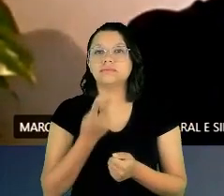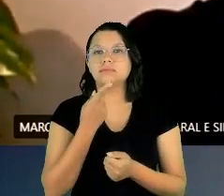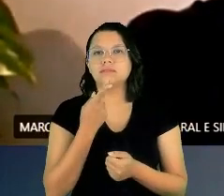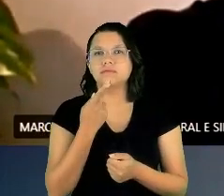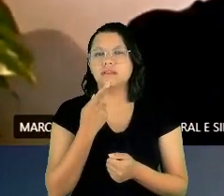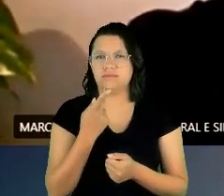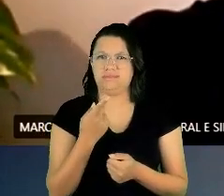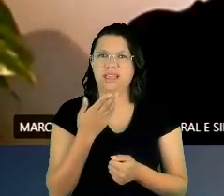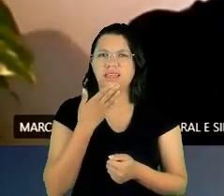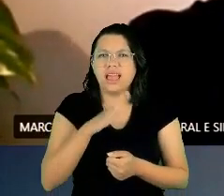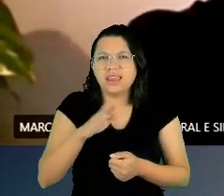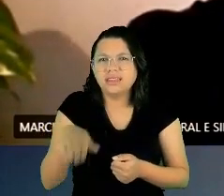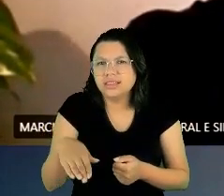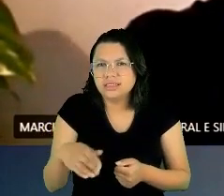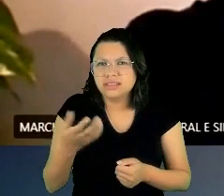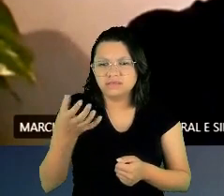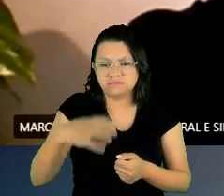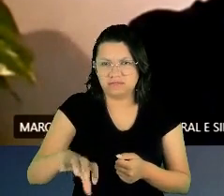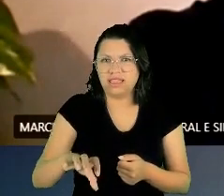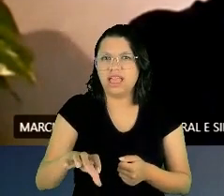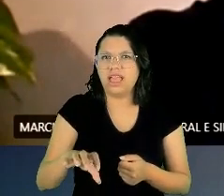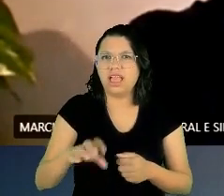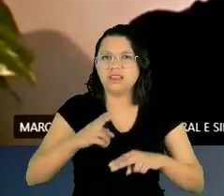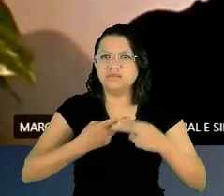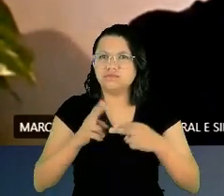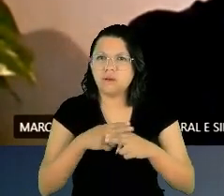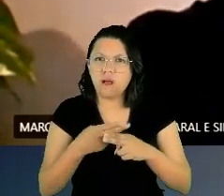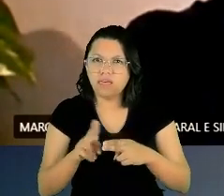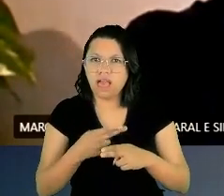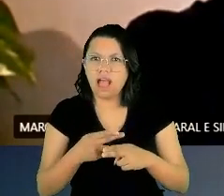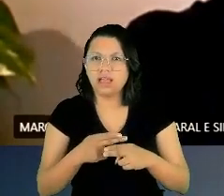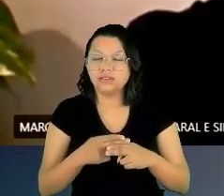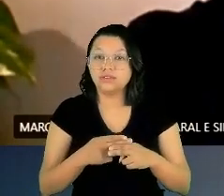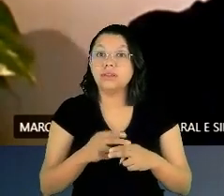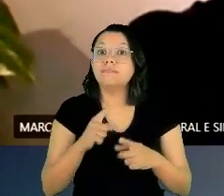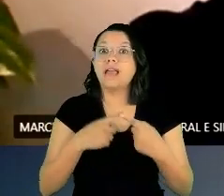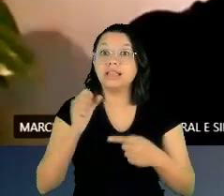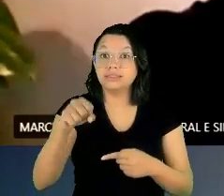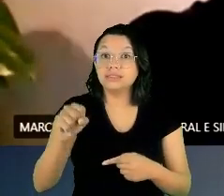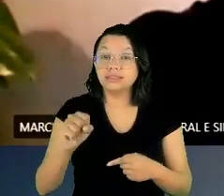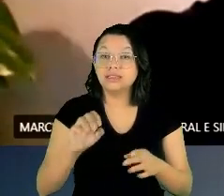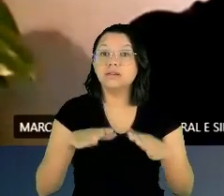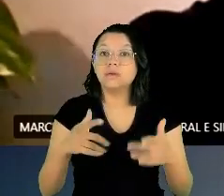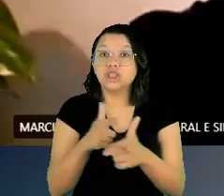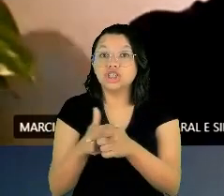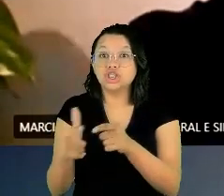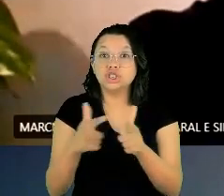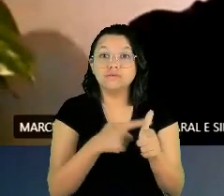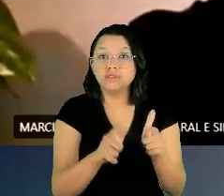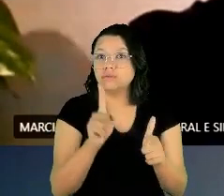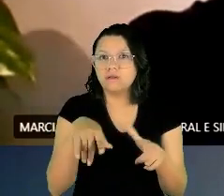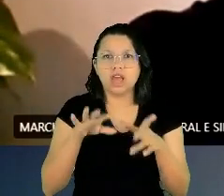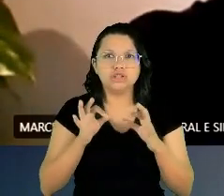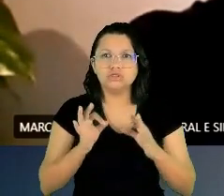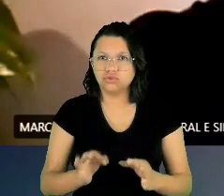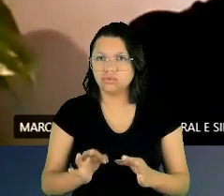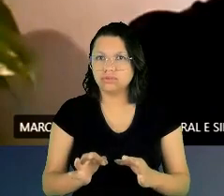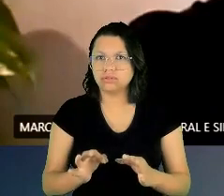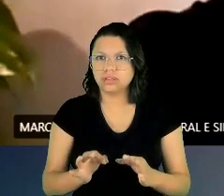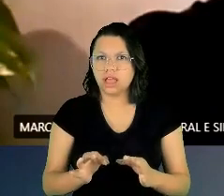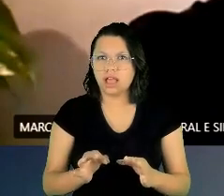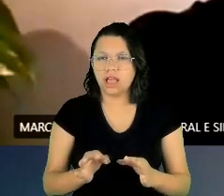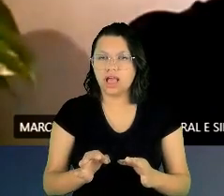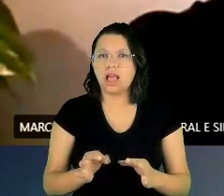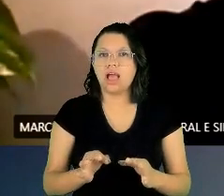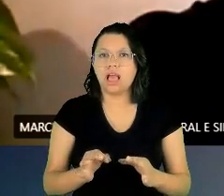2008, 2009, falou, imagina que criança vai rejeitar chocolate. E rejeitavam chocolate quando a divisão era injusta. Então, se o coleguinha